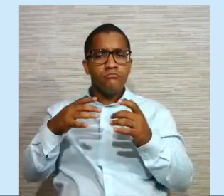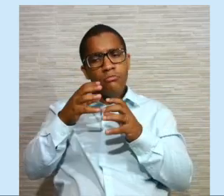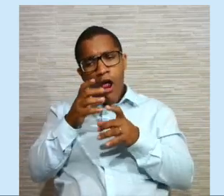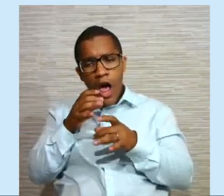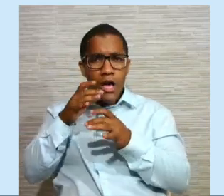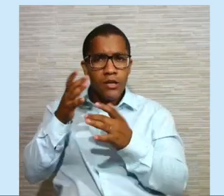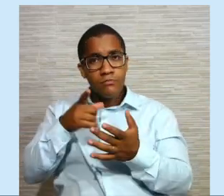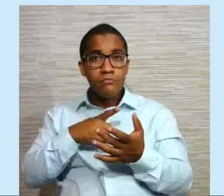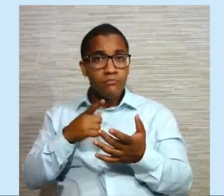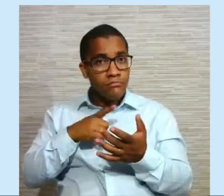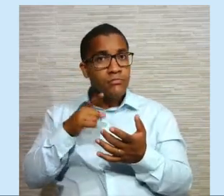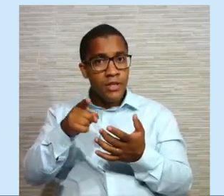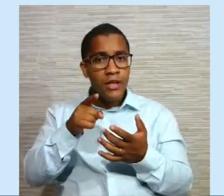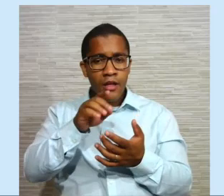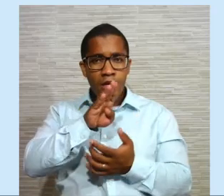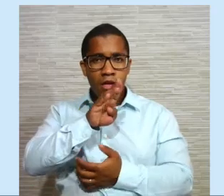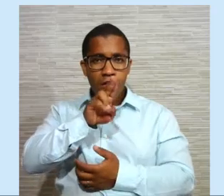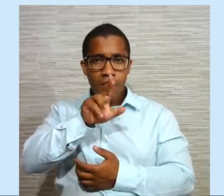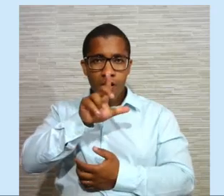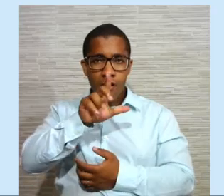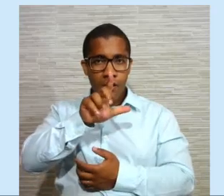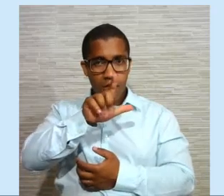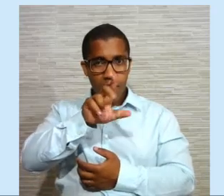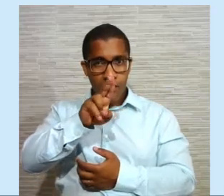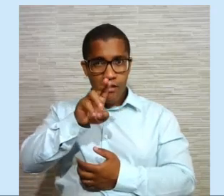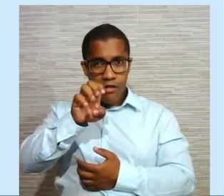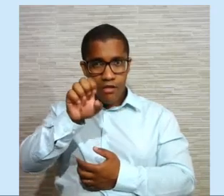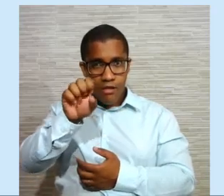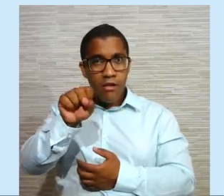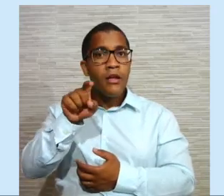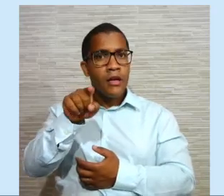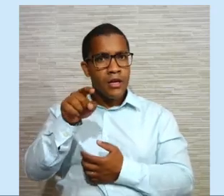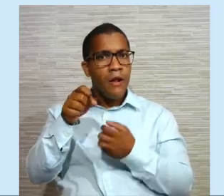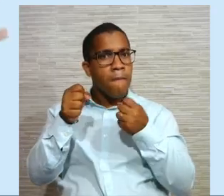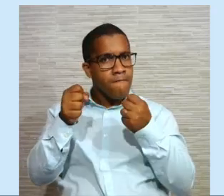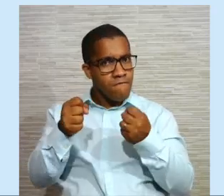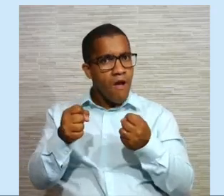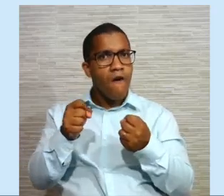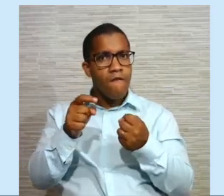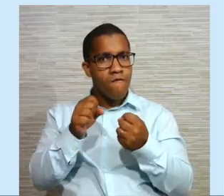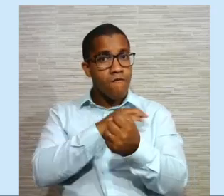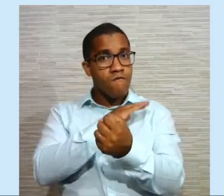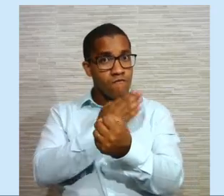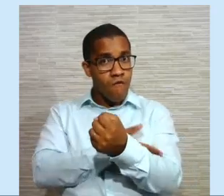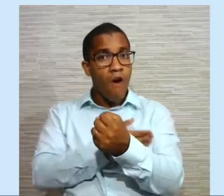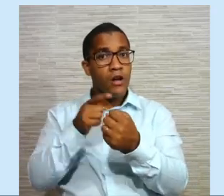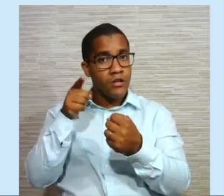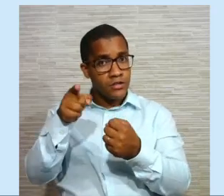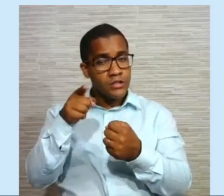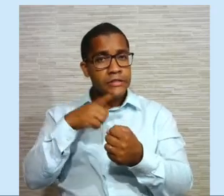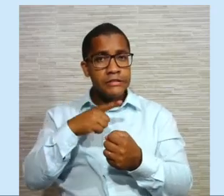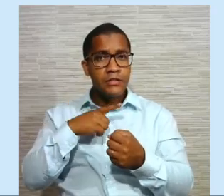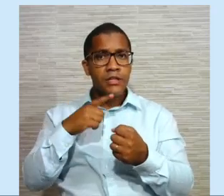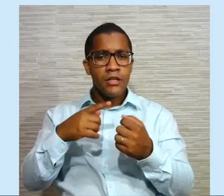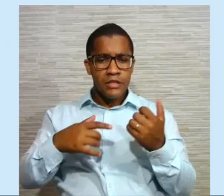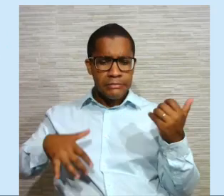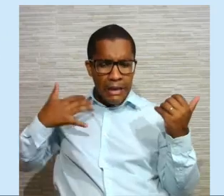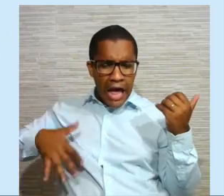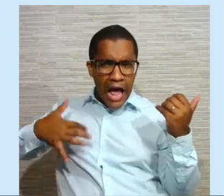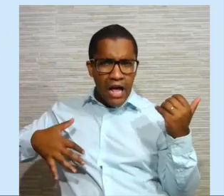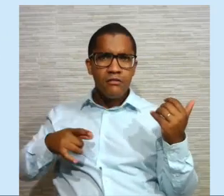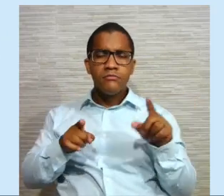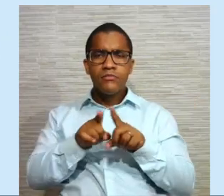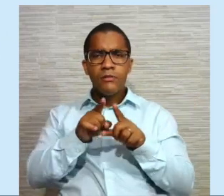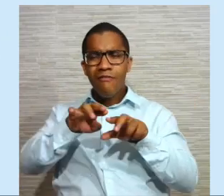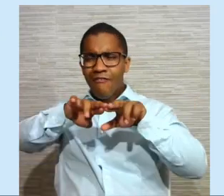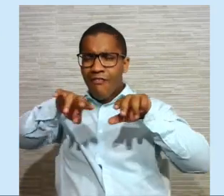fala do rock. Então, assim, o blues ele tem esse peso, fora um improviso, né? Com a guitarra, com outros instrumentos, né?